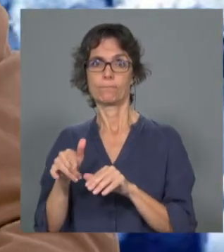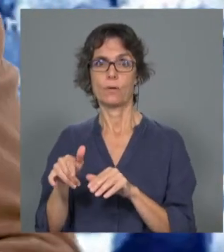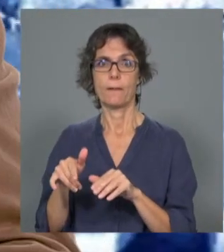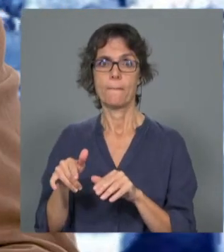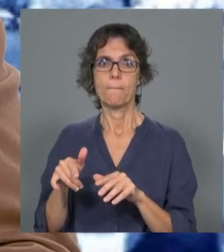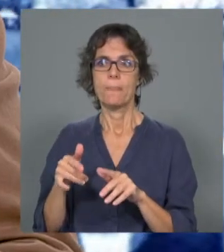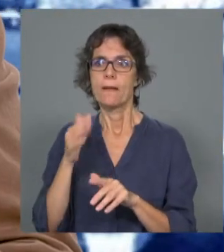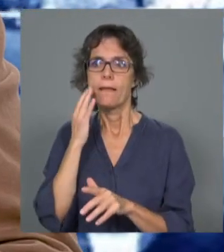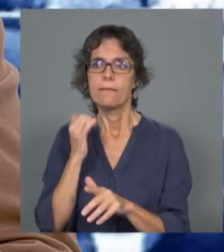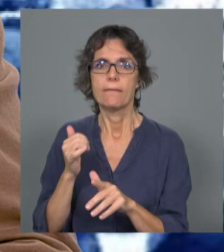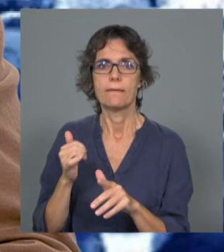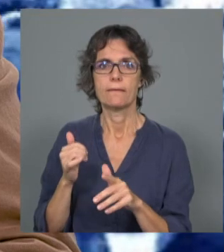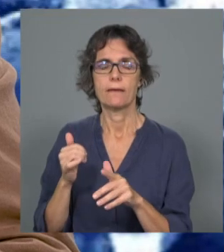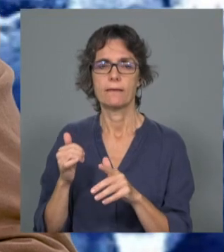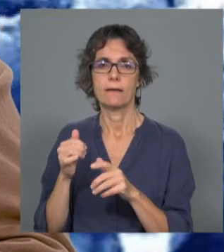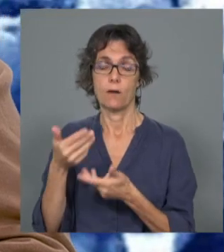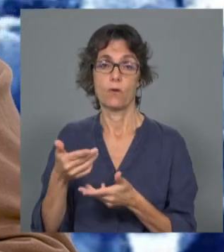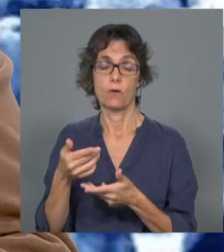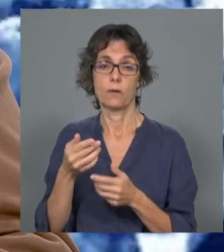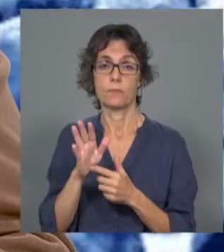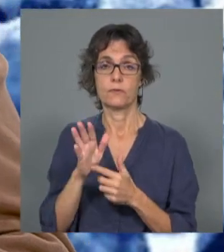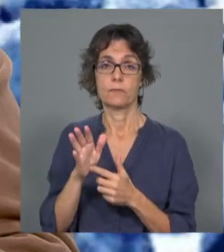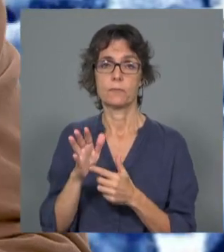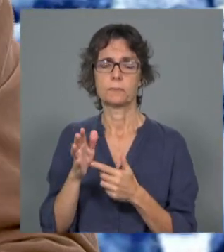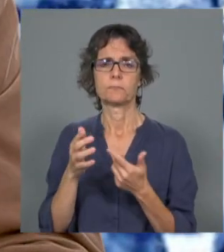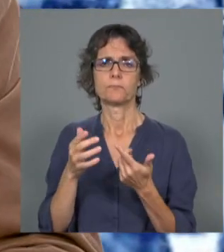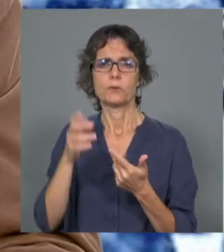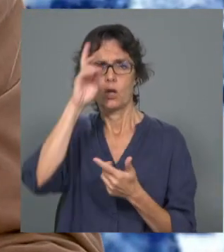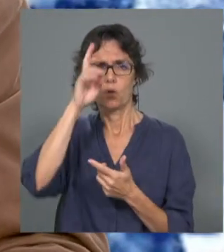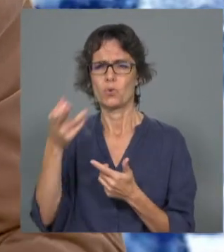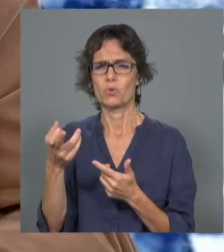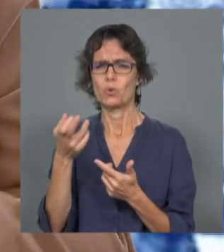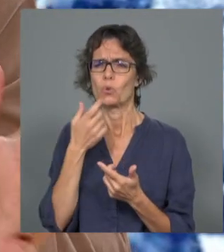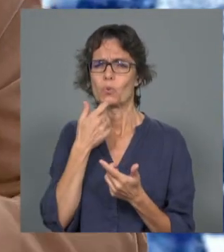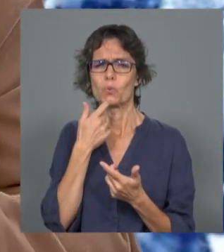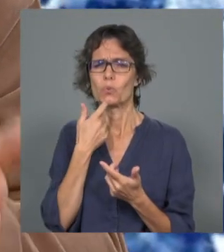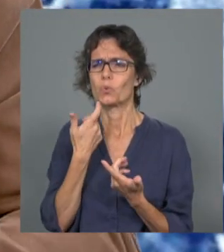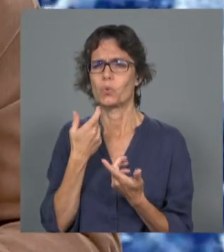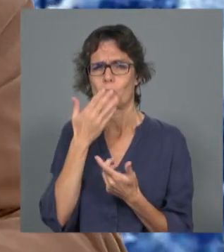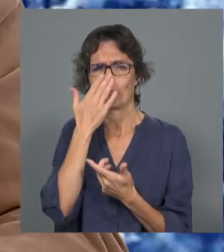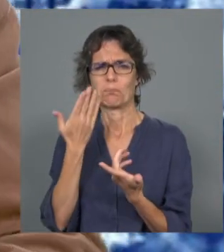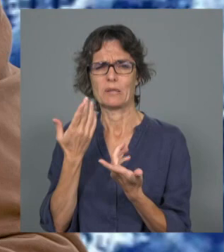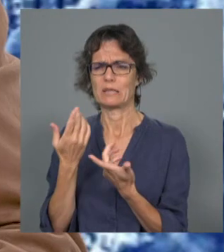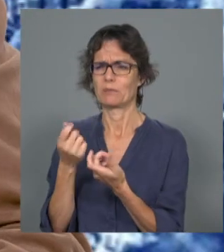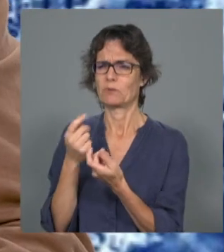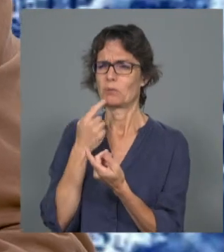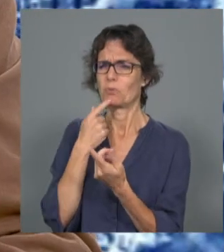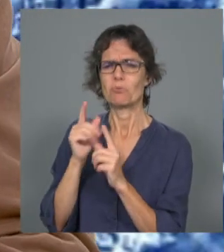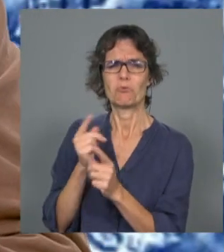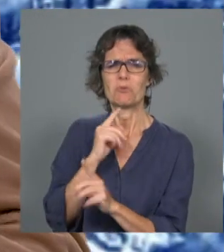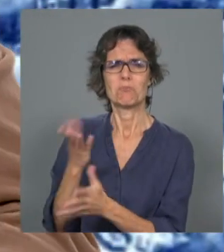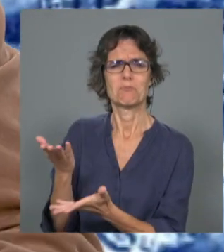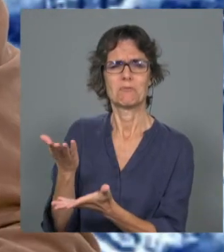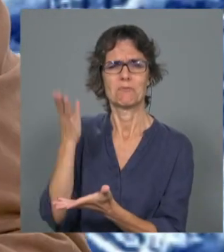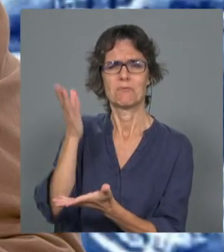Porque os termos do RUCAS são termos muito ambíguos. Na Rússia é quase tudo ambíguo para depois poder escolher a direção, a pravda que